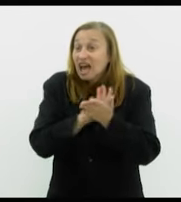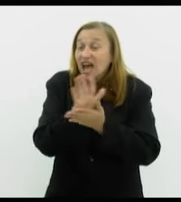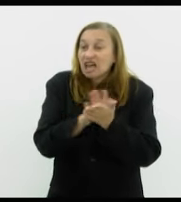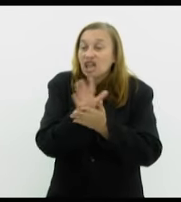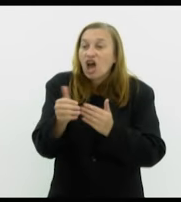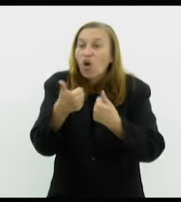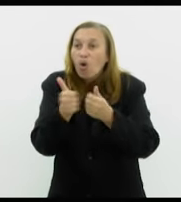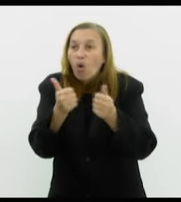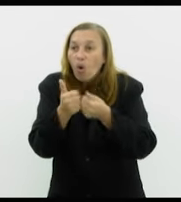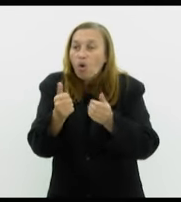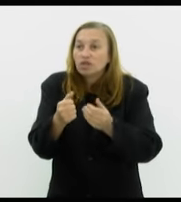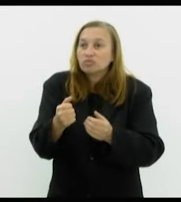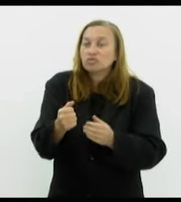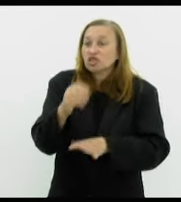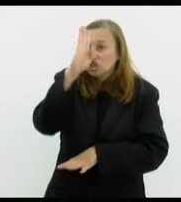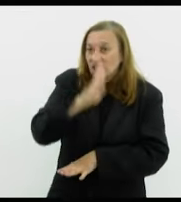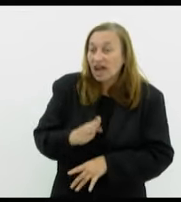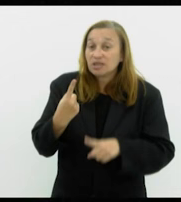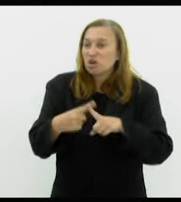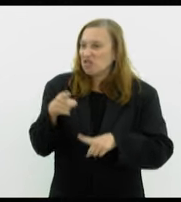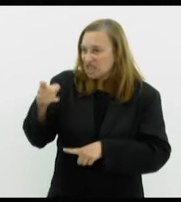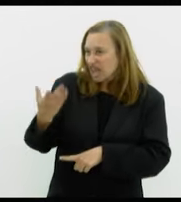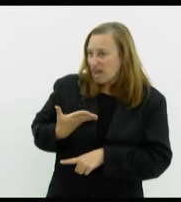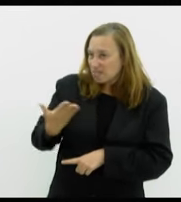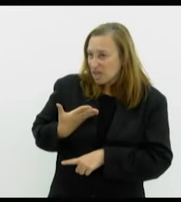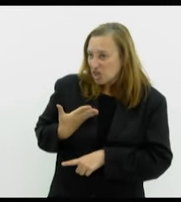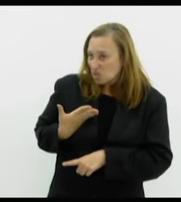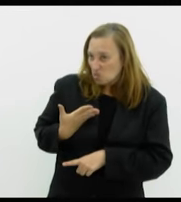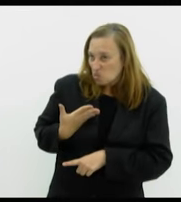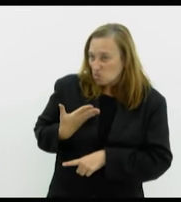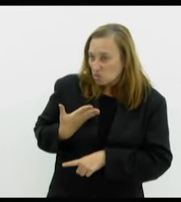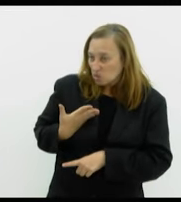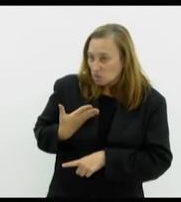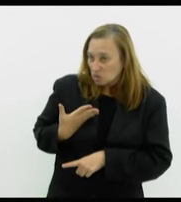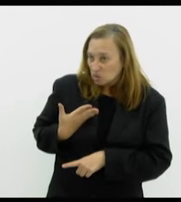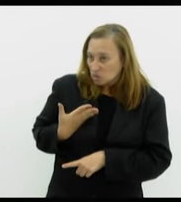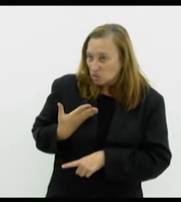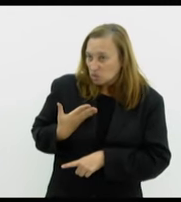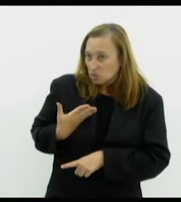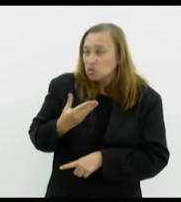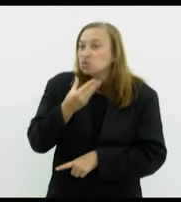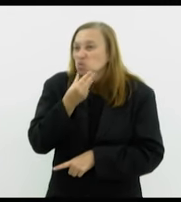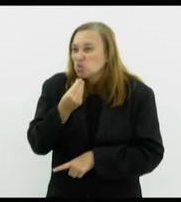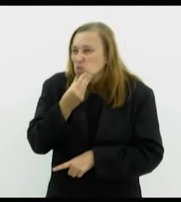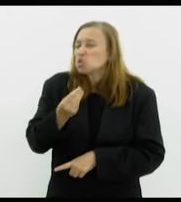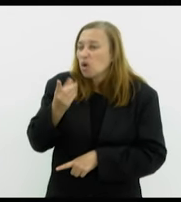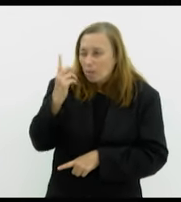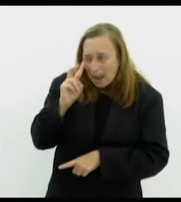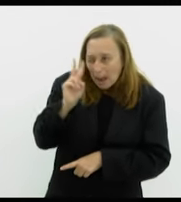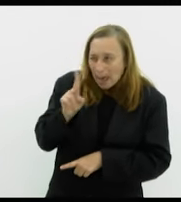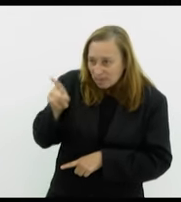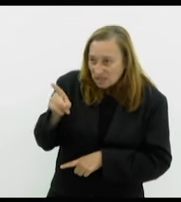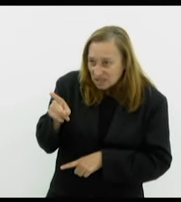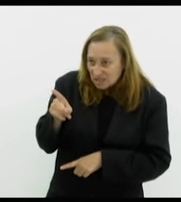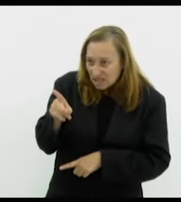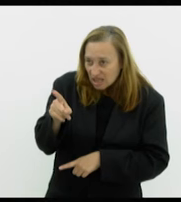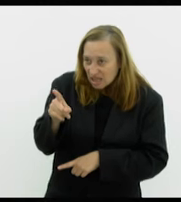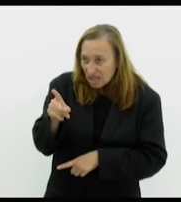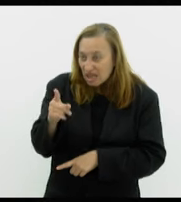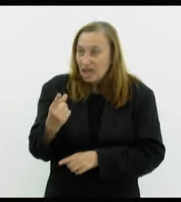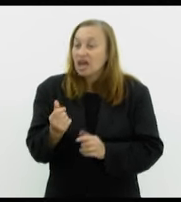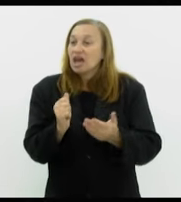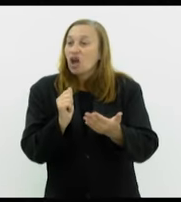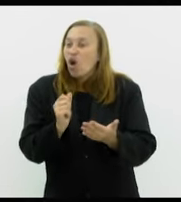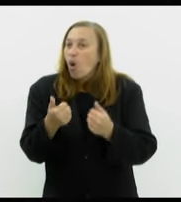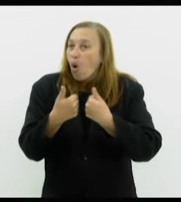porque você é amigo dos caras. Você lembra que uma vez você, no aumento das passagens de ônibus aqui em Maricá, que nós não temos, pelo